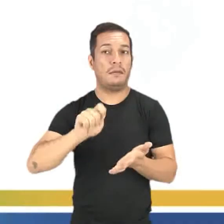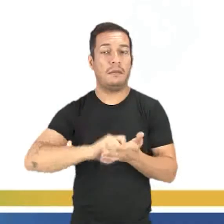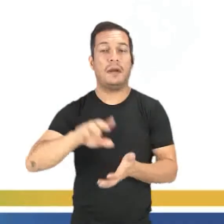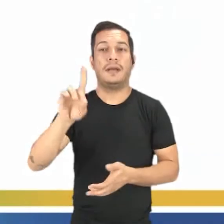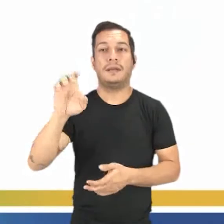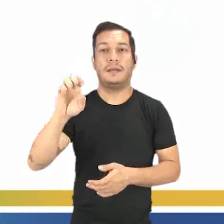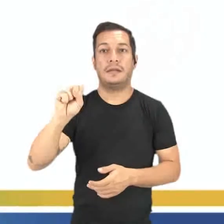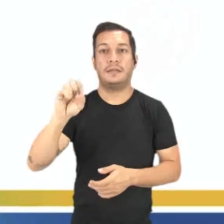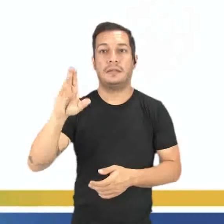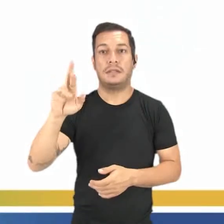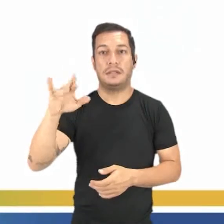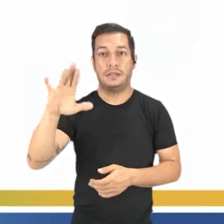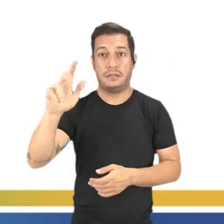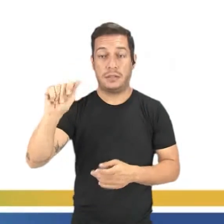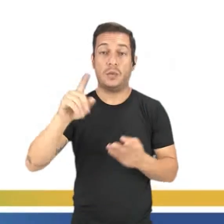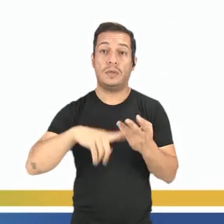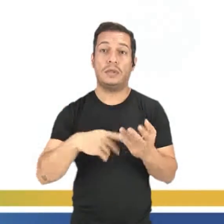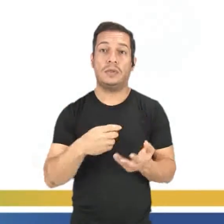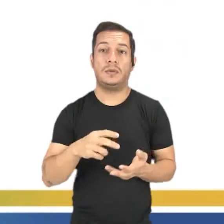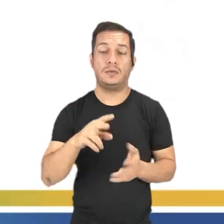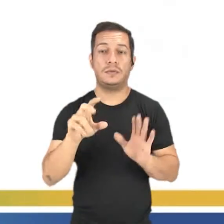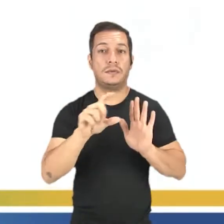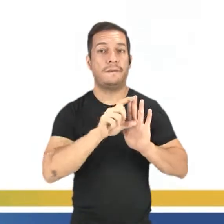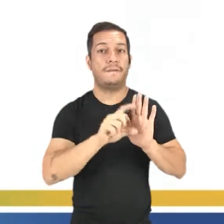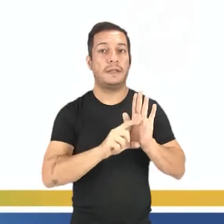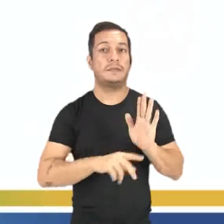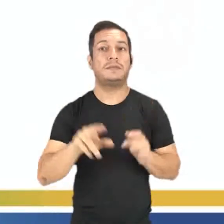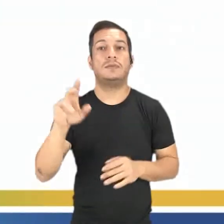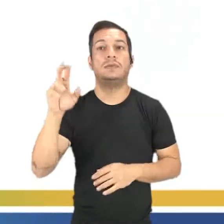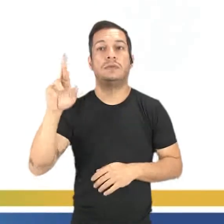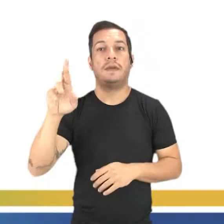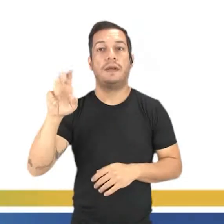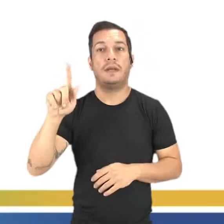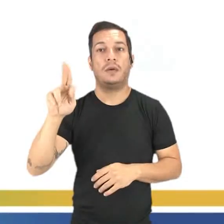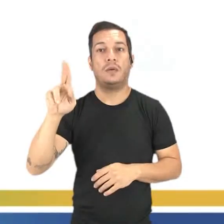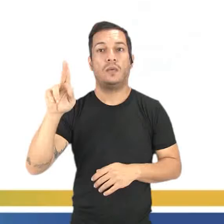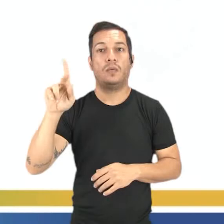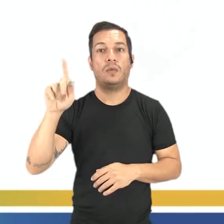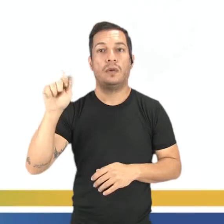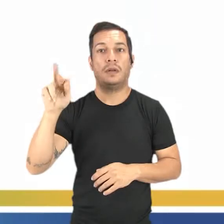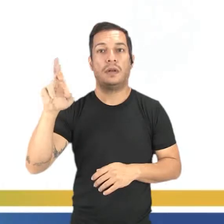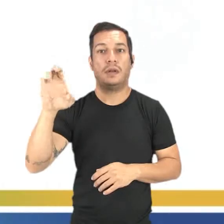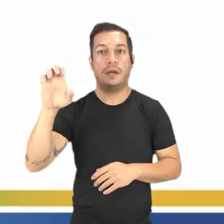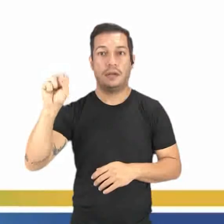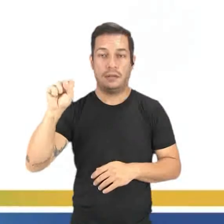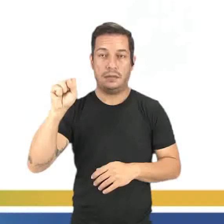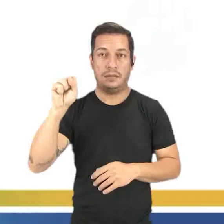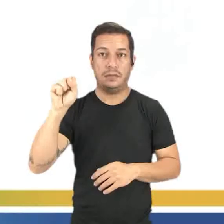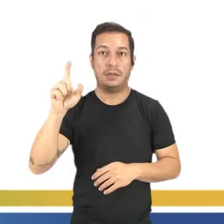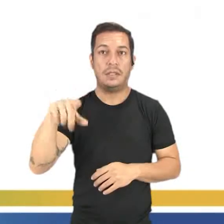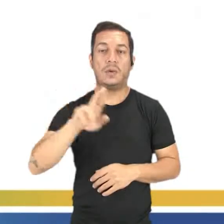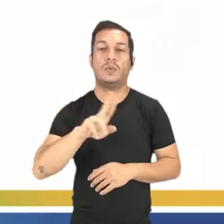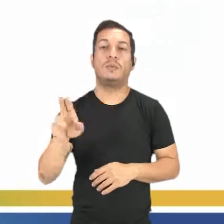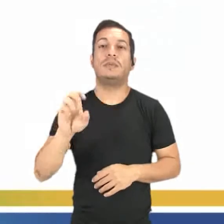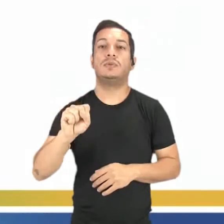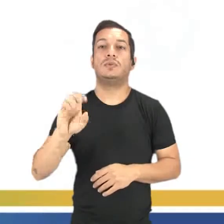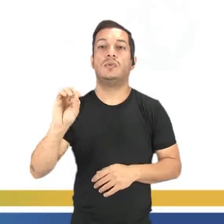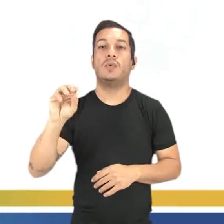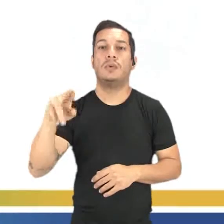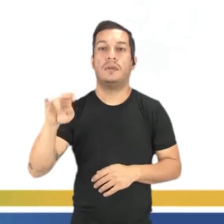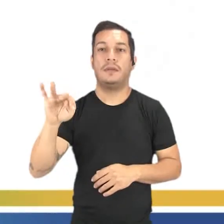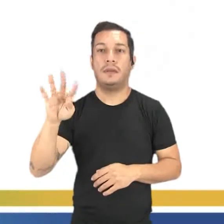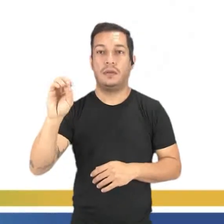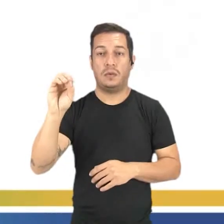e os versos regulares, os versos fixos, que nós denominamos de soneto. E nesse caso